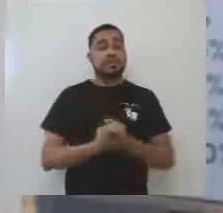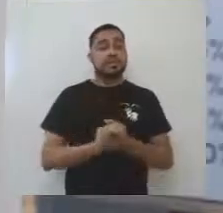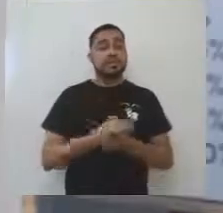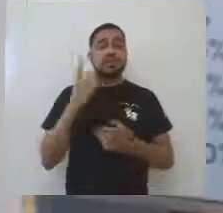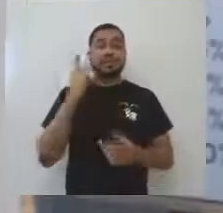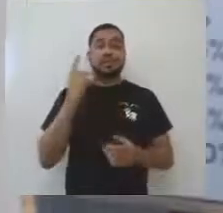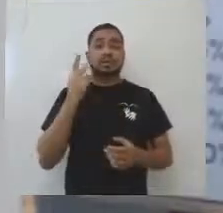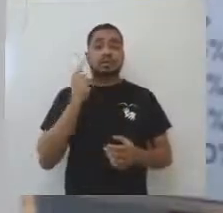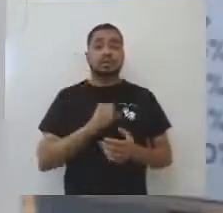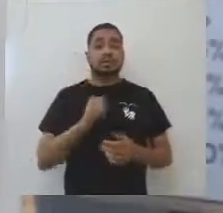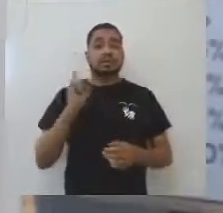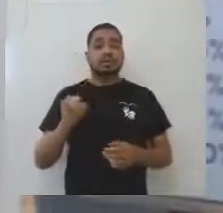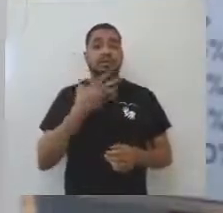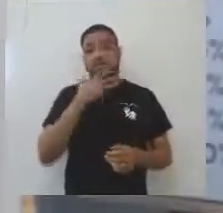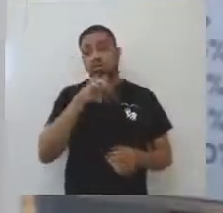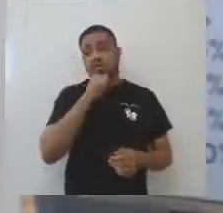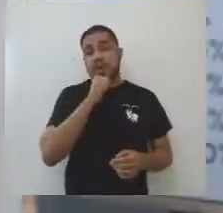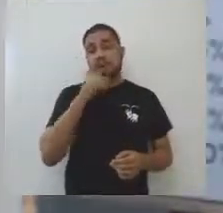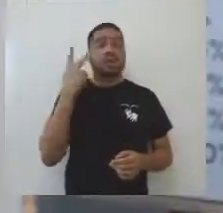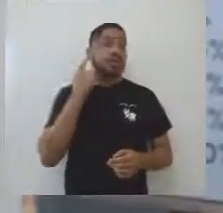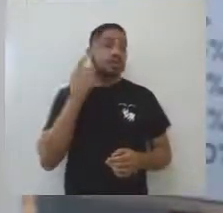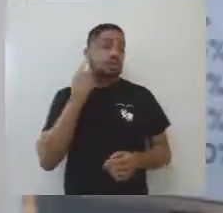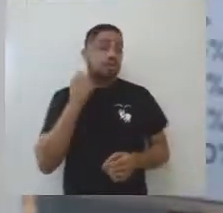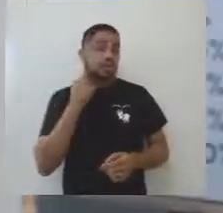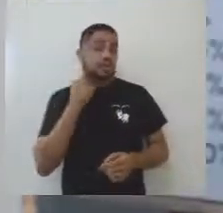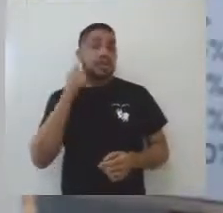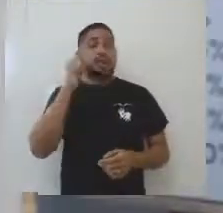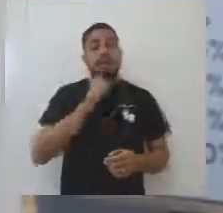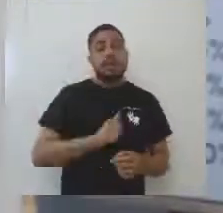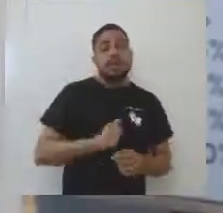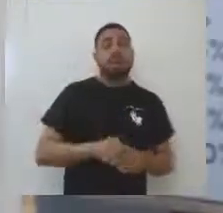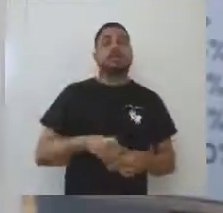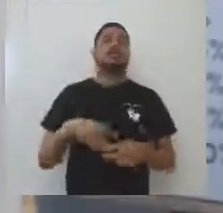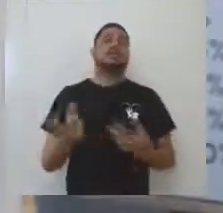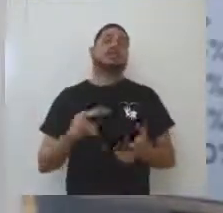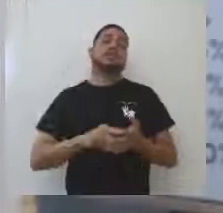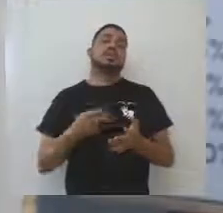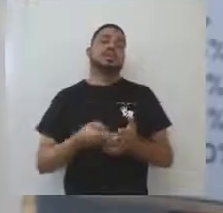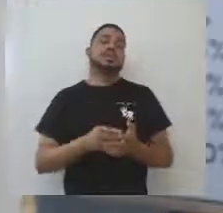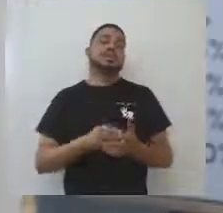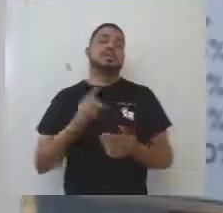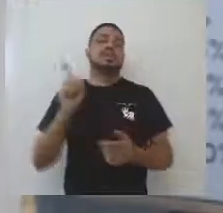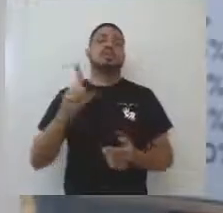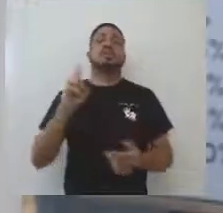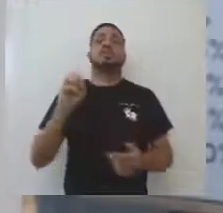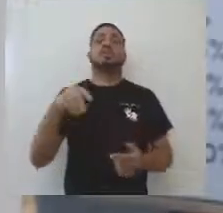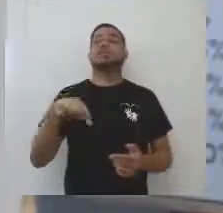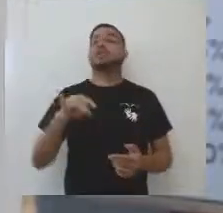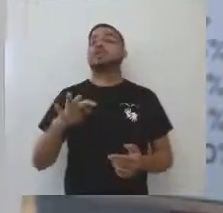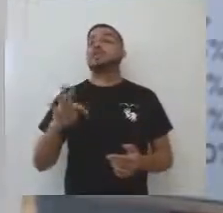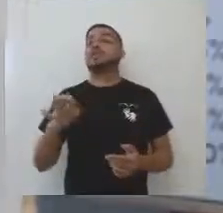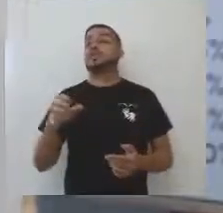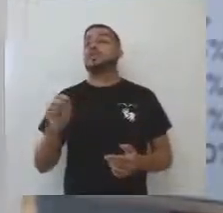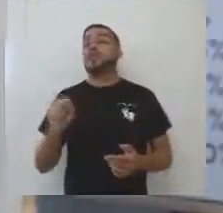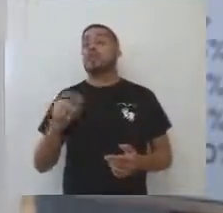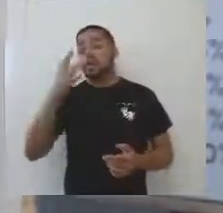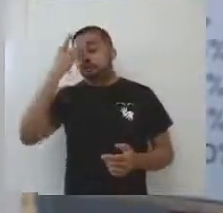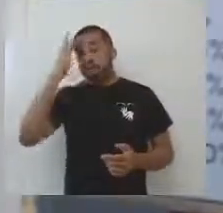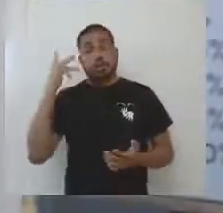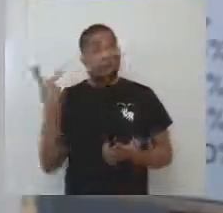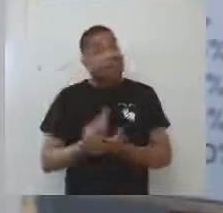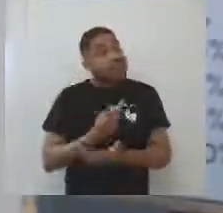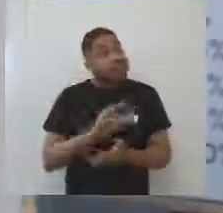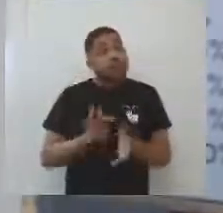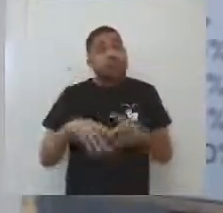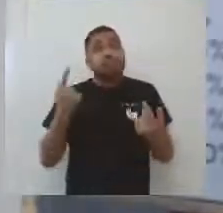normal. Se o pai é normal e a mãe é normal, então significa que eles são dominantes. Agora, o que é que muita gente erra ou tenta